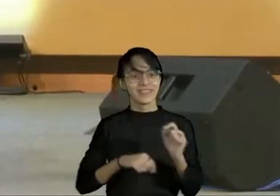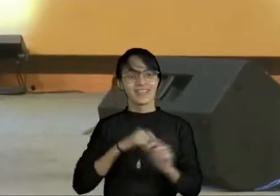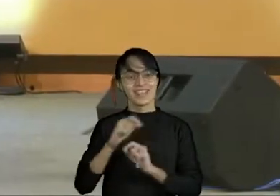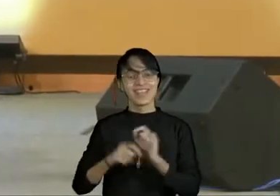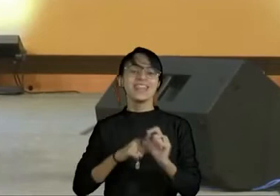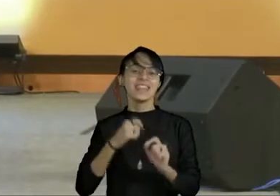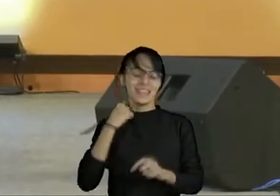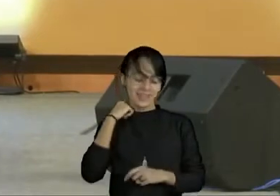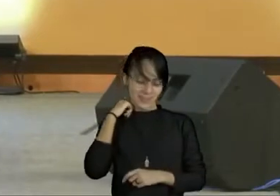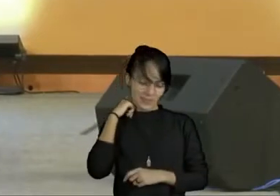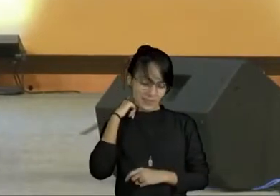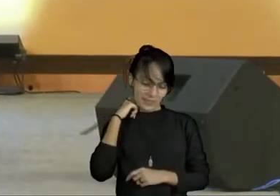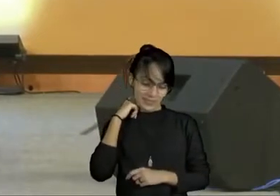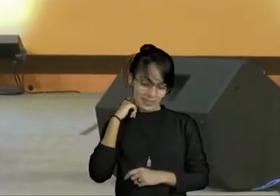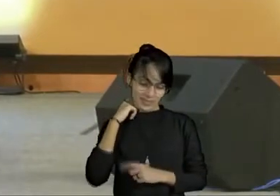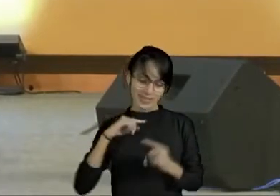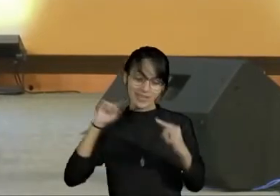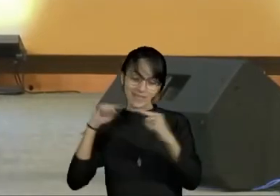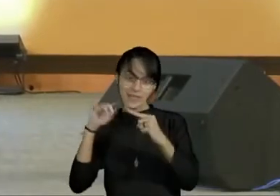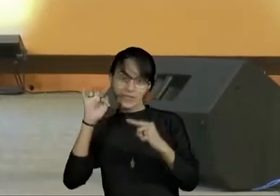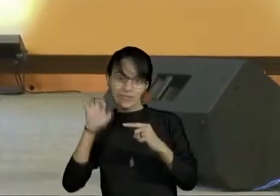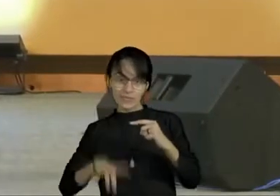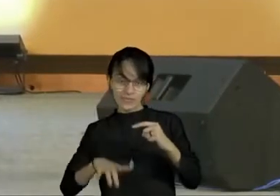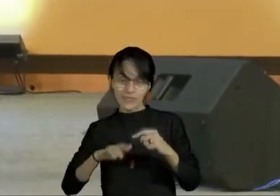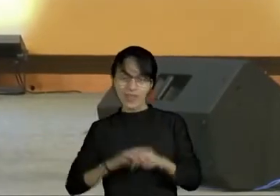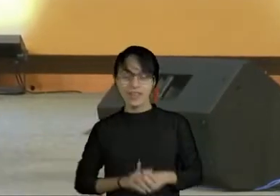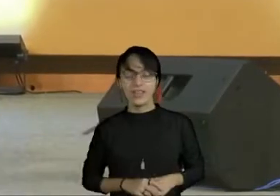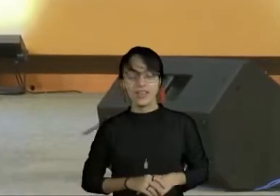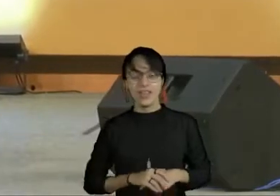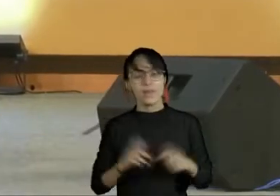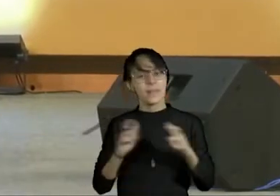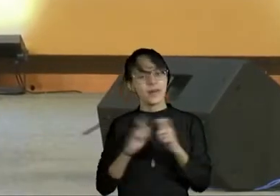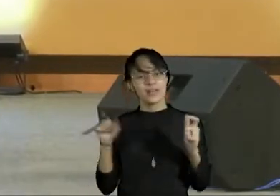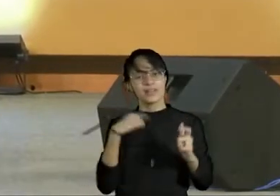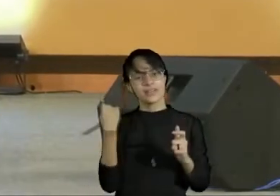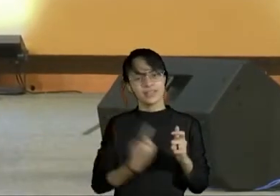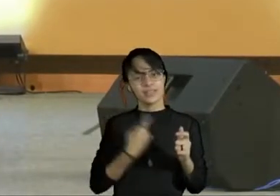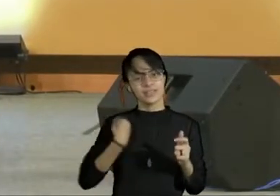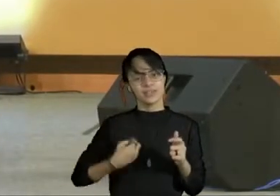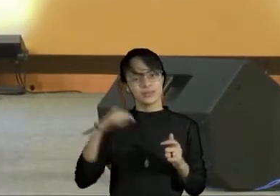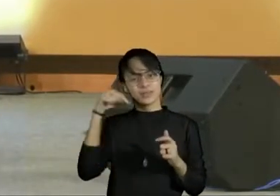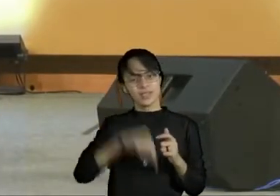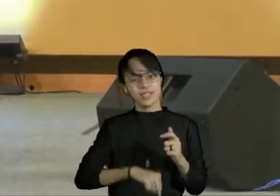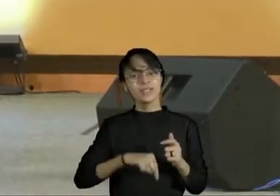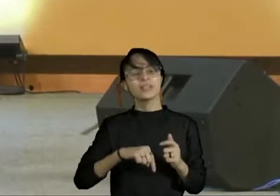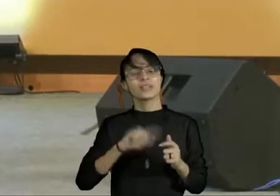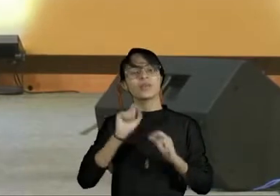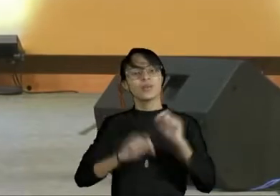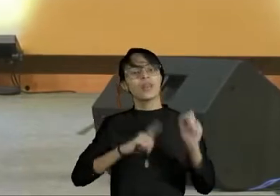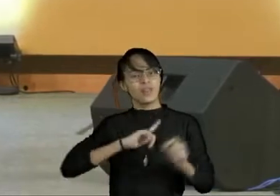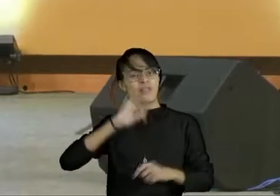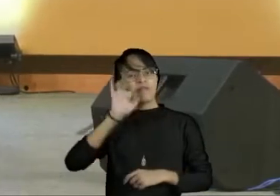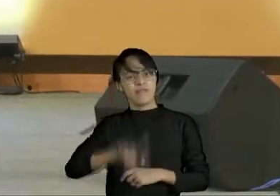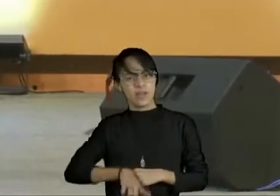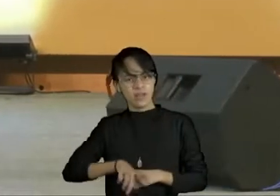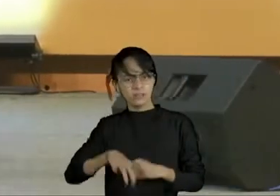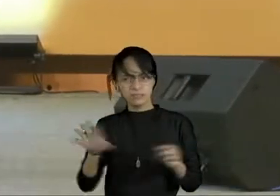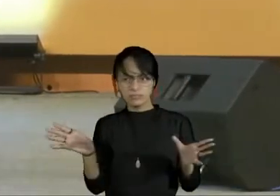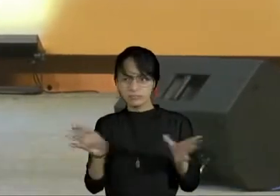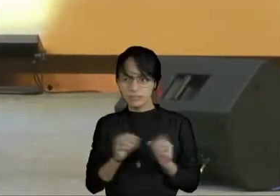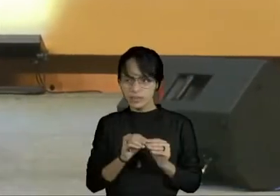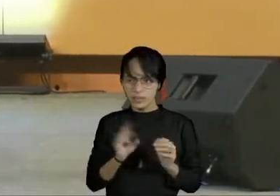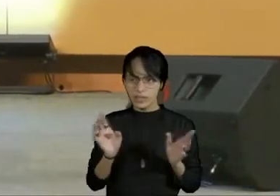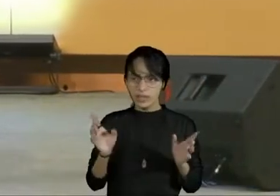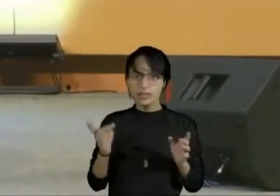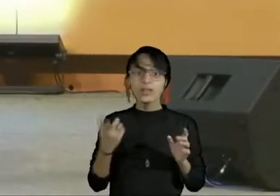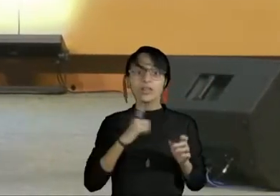ver com fé? Você vai entender agora. A maioria de nós que estamos aqui, sem dúvida nenhuma, temos fé. Complete aí para mim. Nós